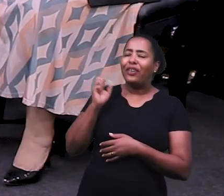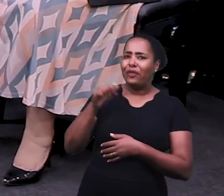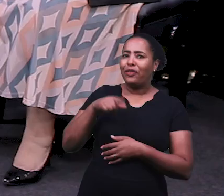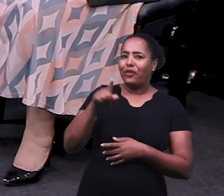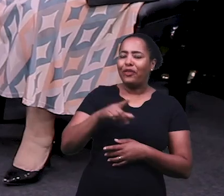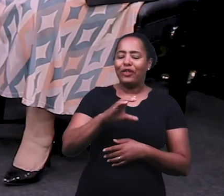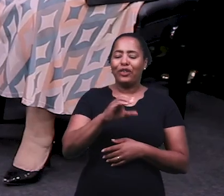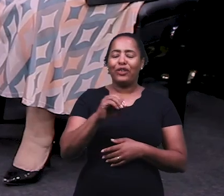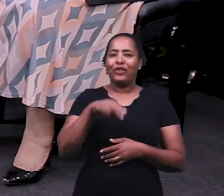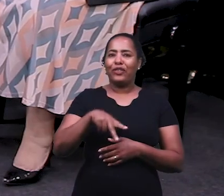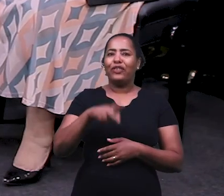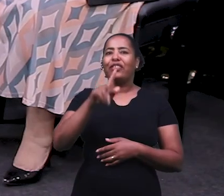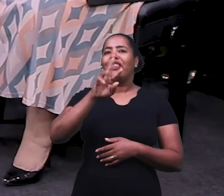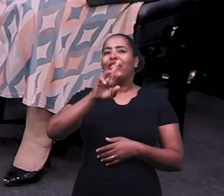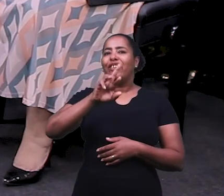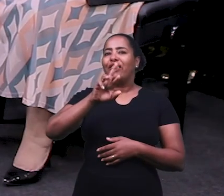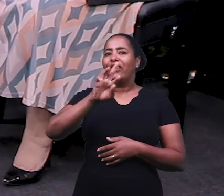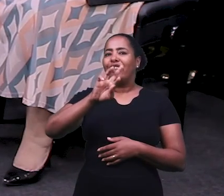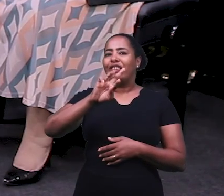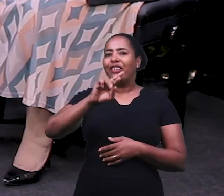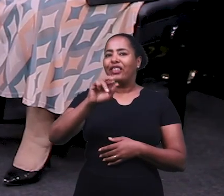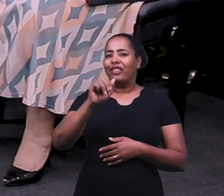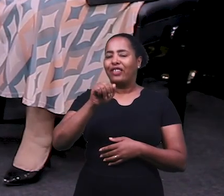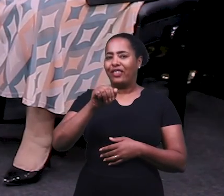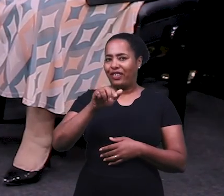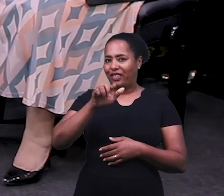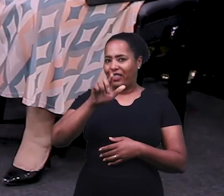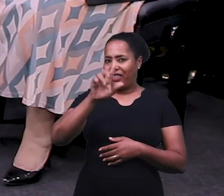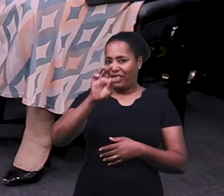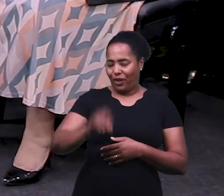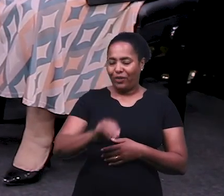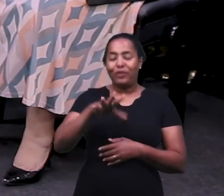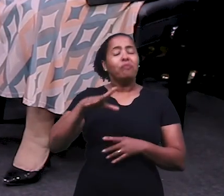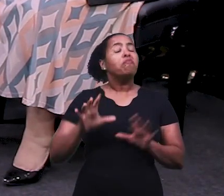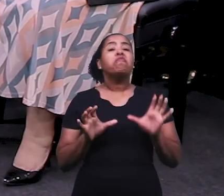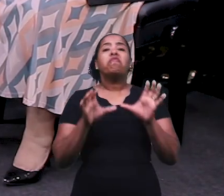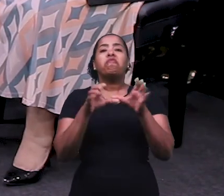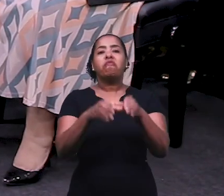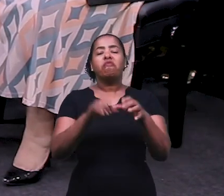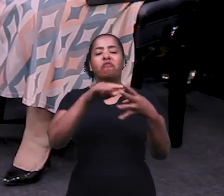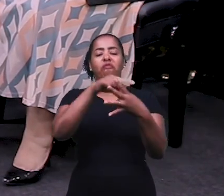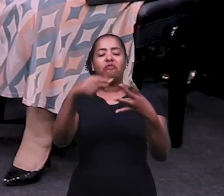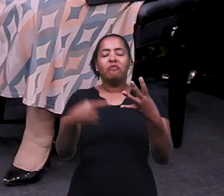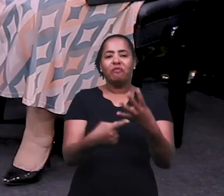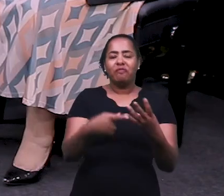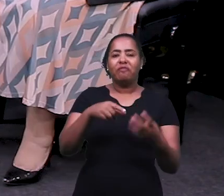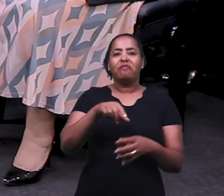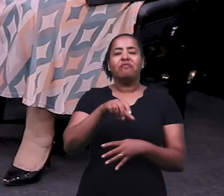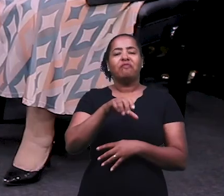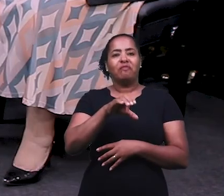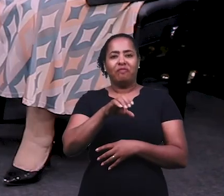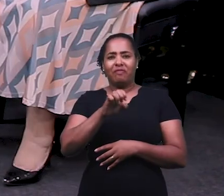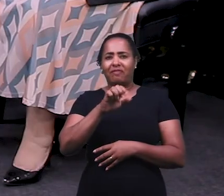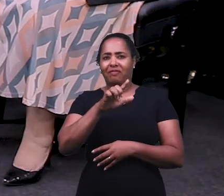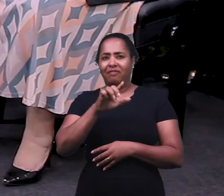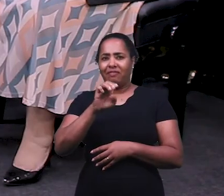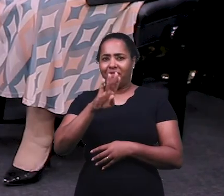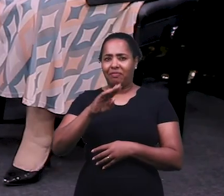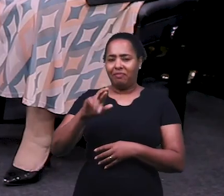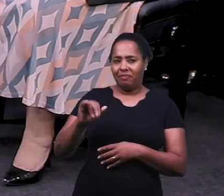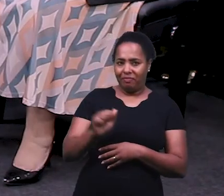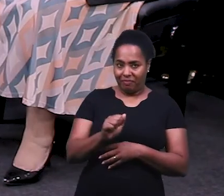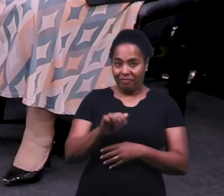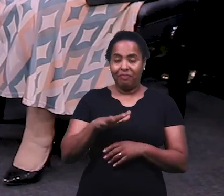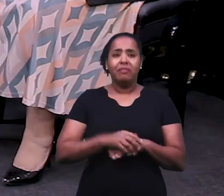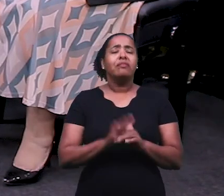mas a gente ouve e já percebeu que você é contralto, tá tudo certo. Muito bem, e esse é o quarteto Celebrai, é o